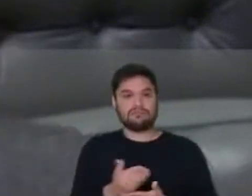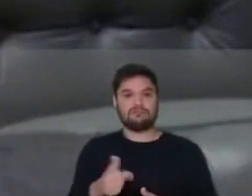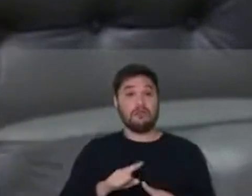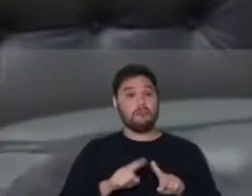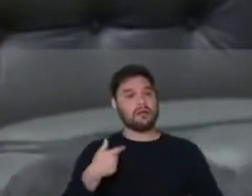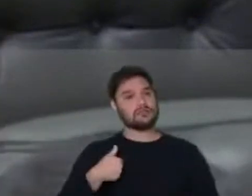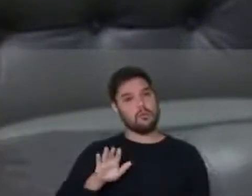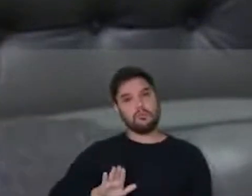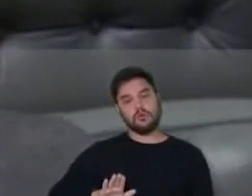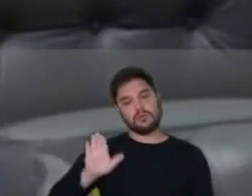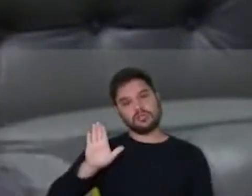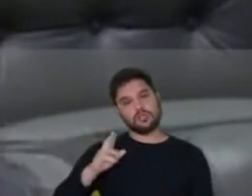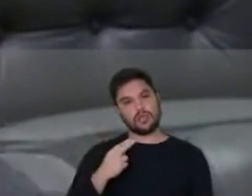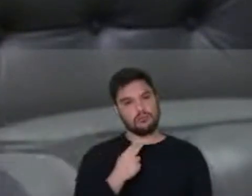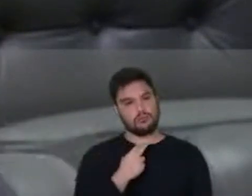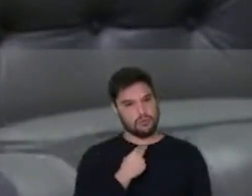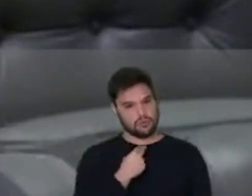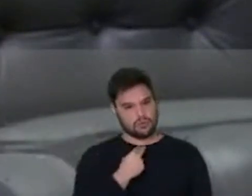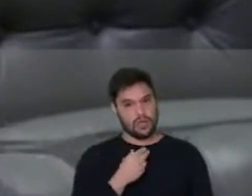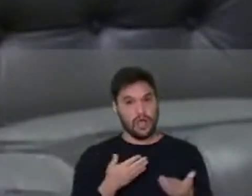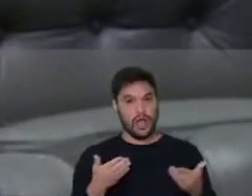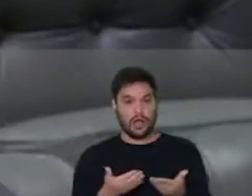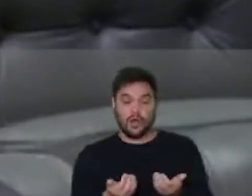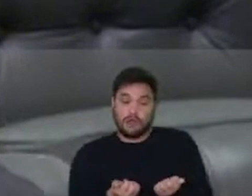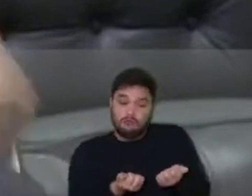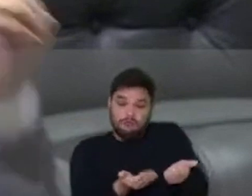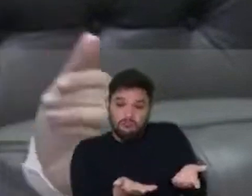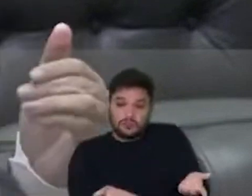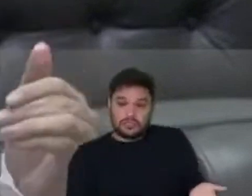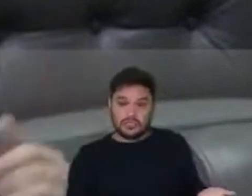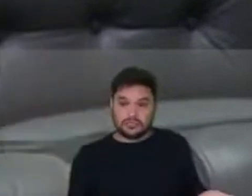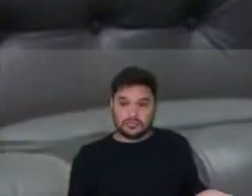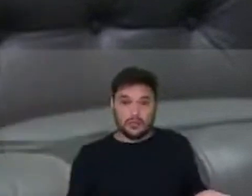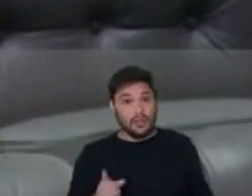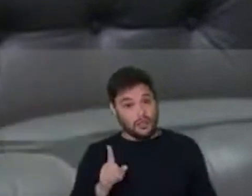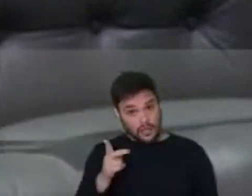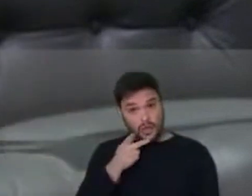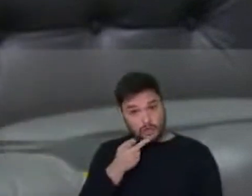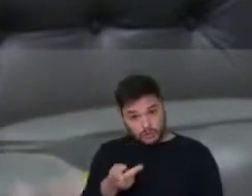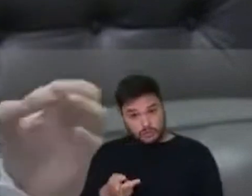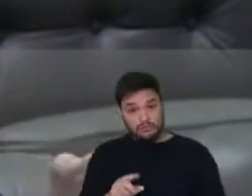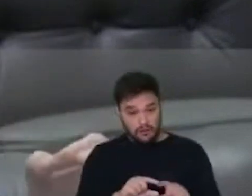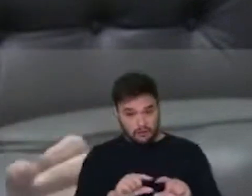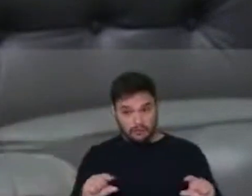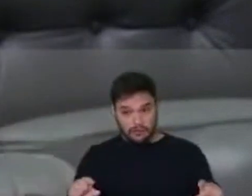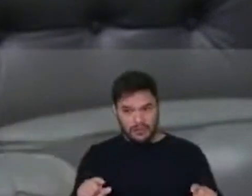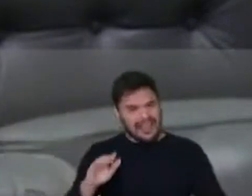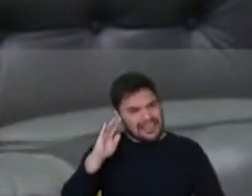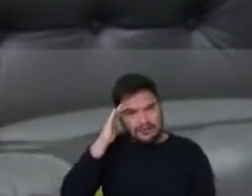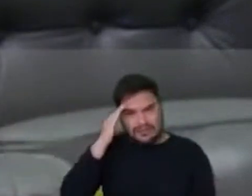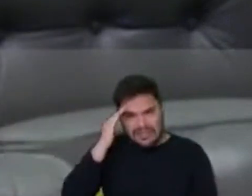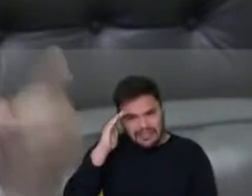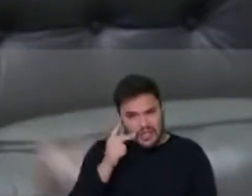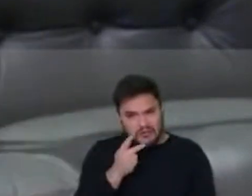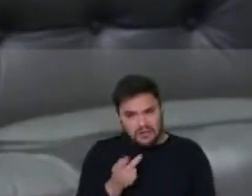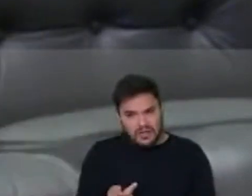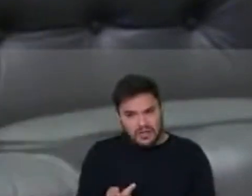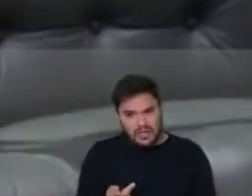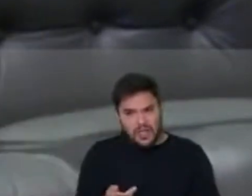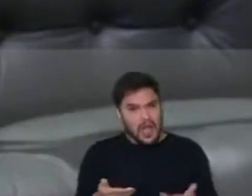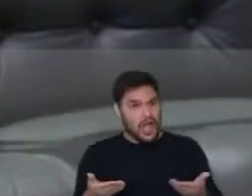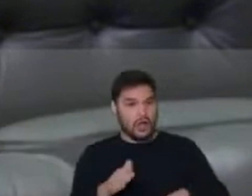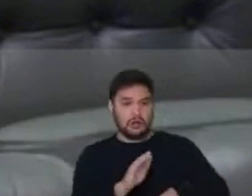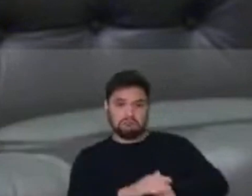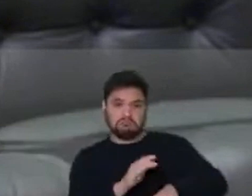que não posso, agora tá com vocês. E ele continua. Não entendeu o que eu disse? Agora tá